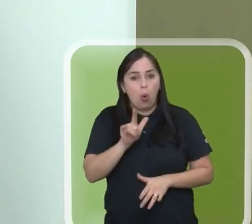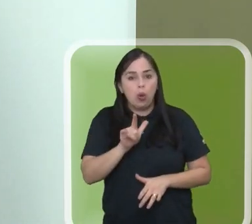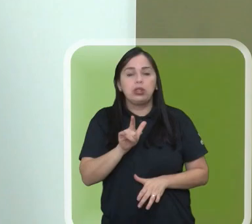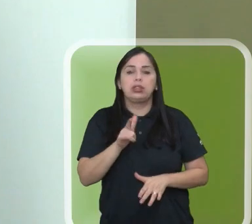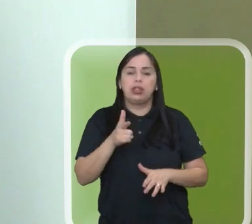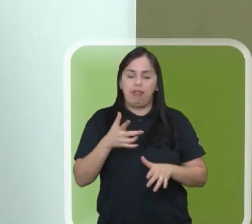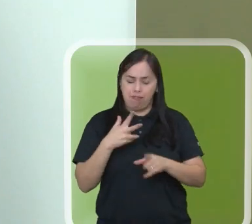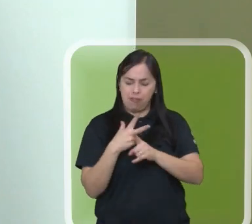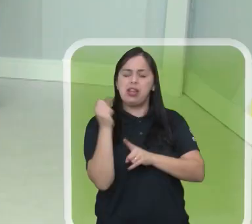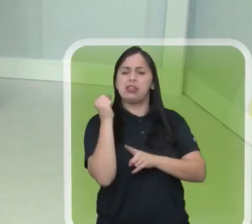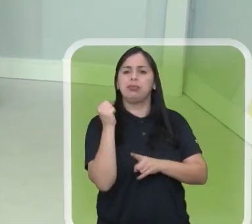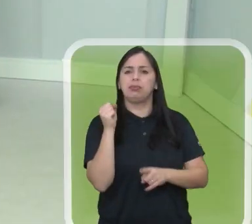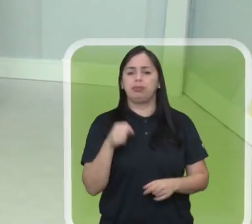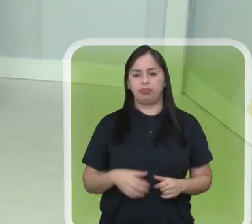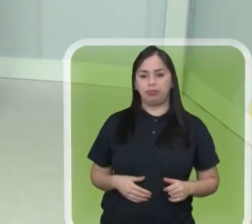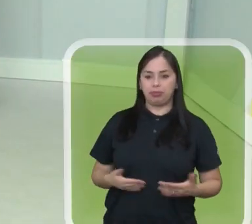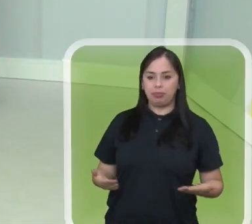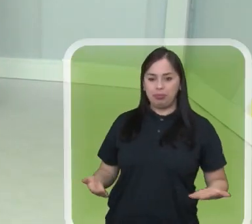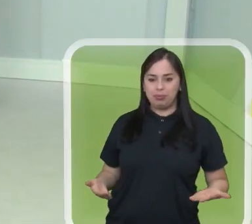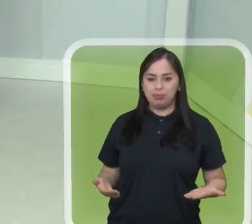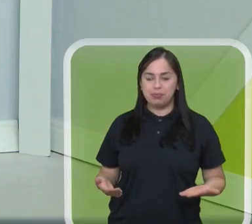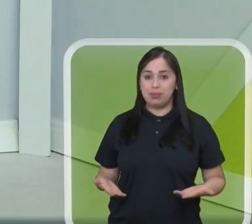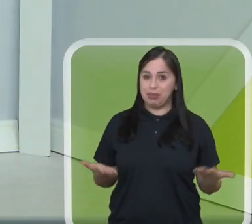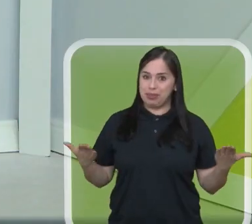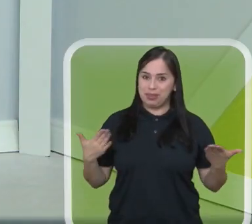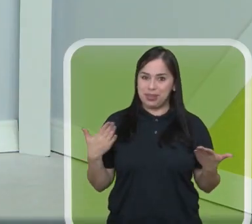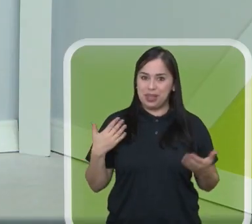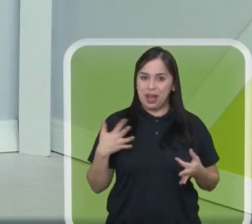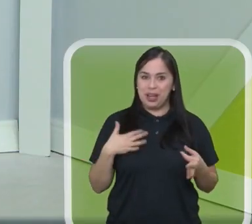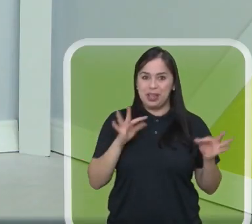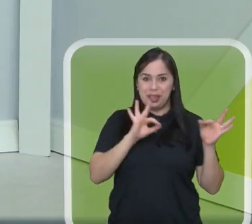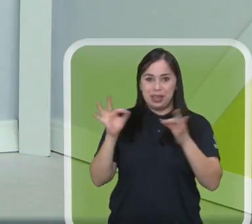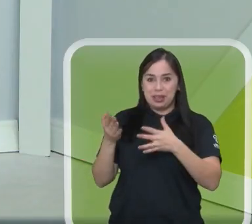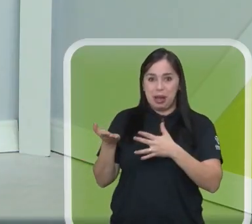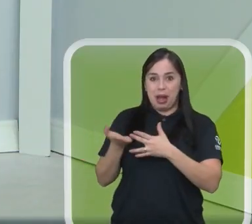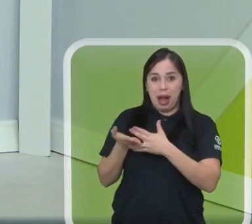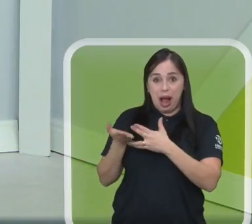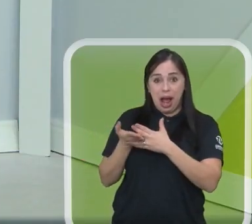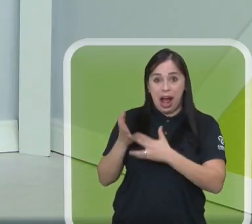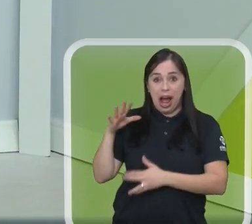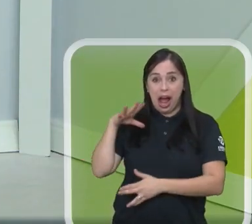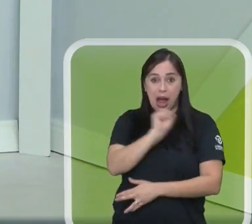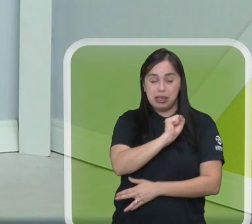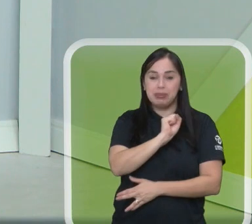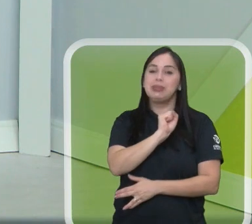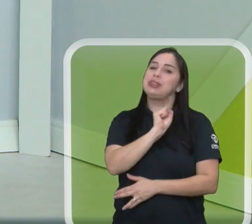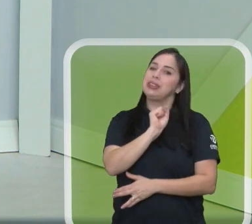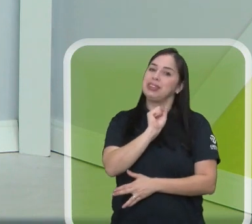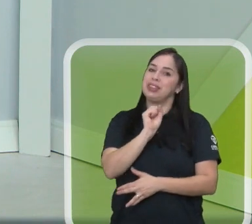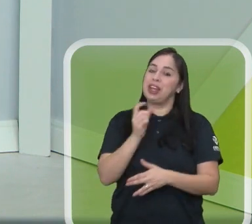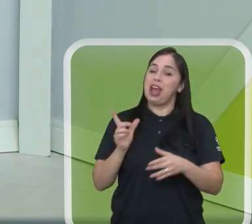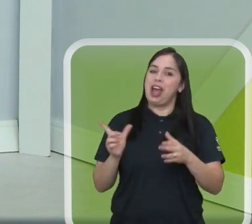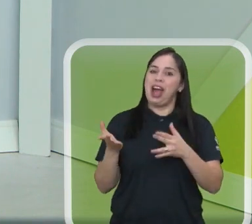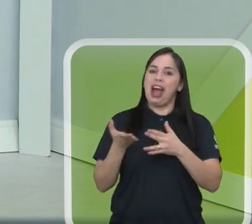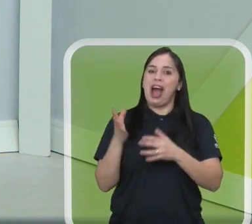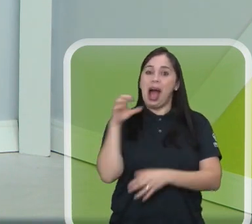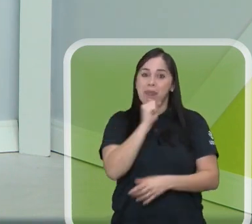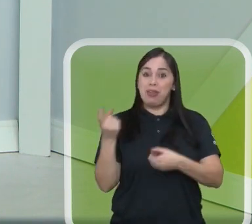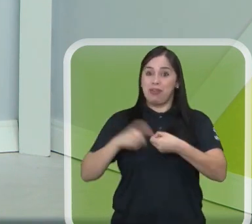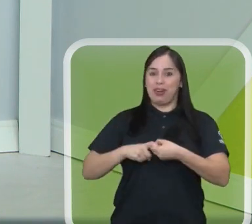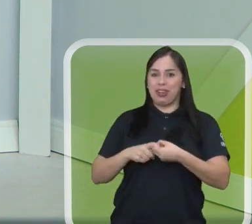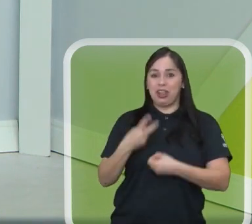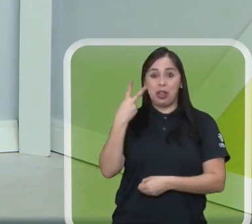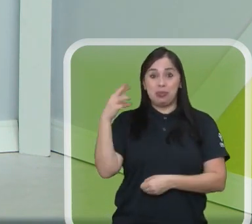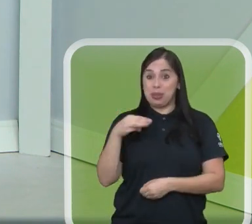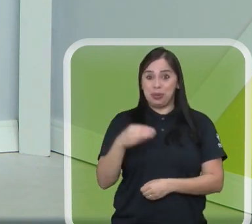jogo e vencer a partida. Faz parte. Vamos fazer o seguinte, a gente vai para uma rápida pausa aqui no Hora do Esporte. Rapidinho a gente volta, são só 2 minutinhos. É rapidinho,